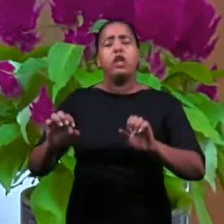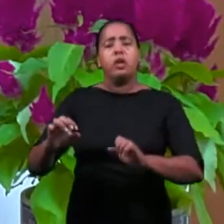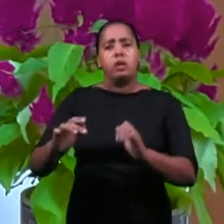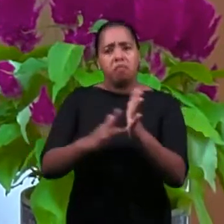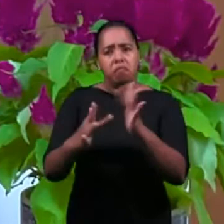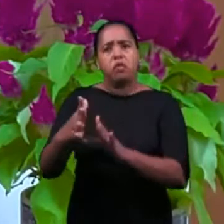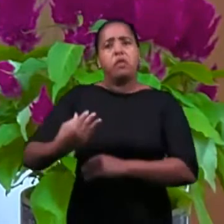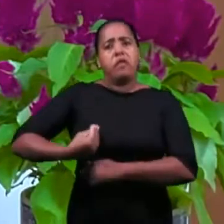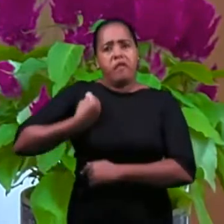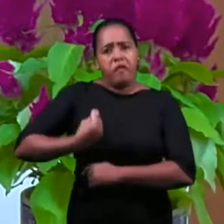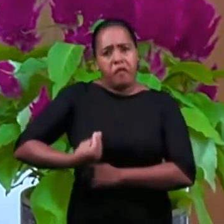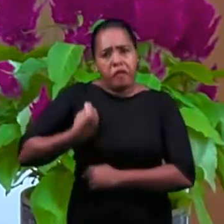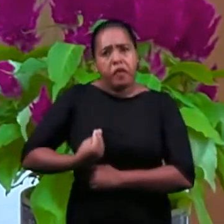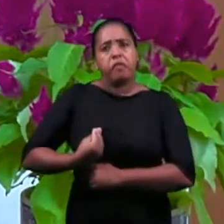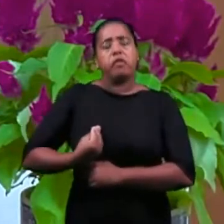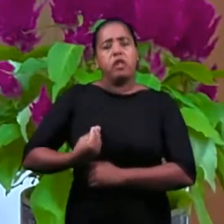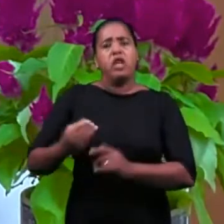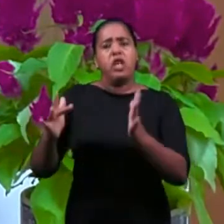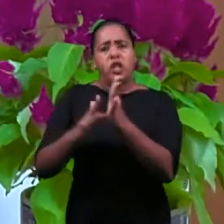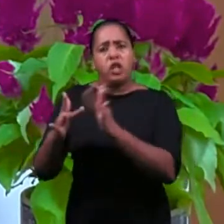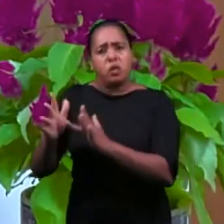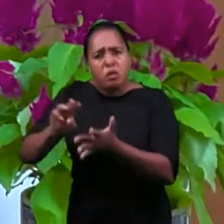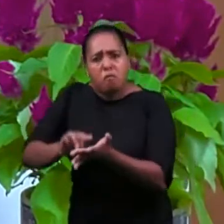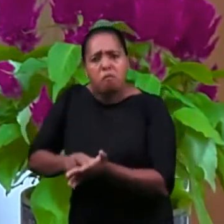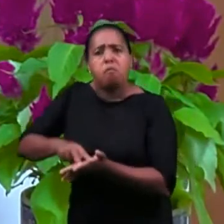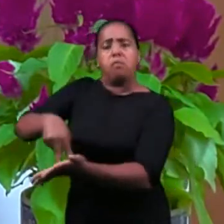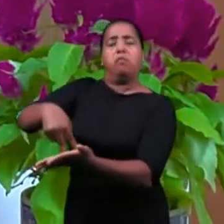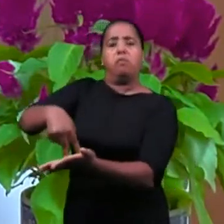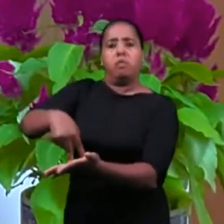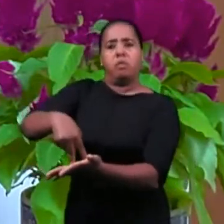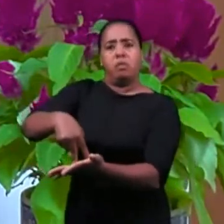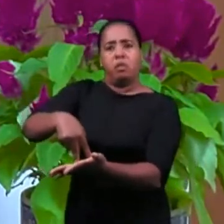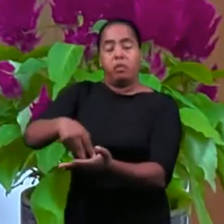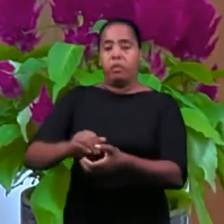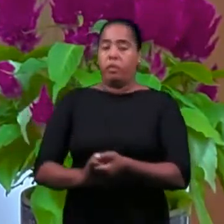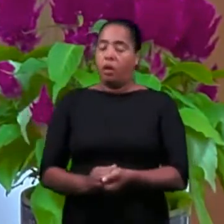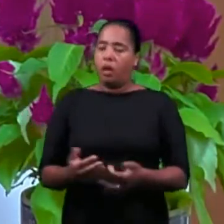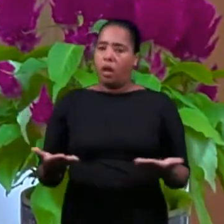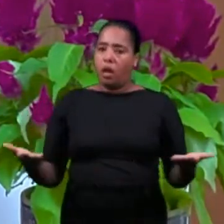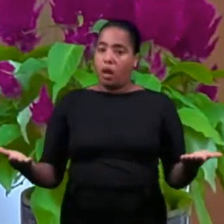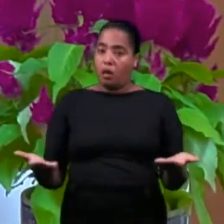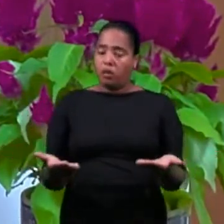vivo, Jesus ressuscitou. E eu quero encerrar aqui, meus irmãos,